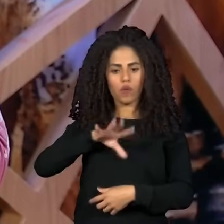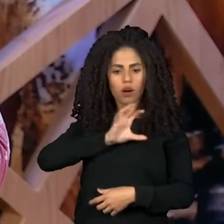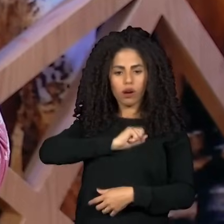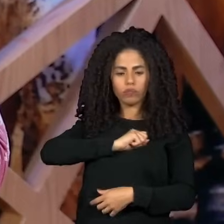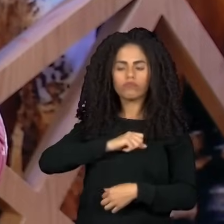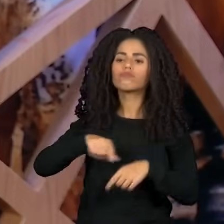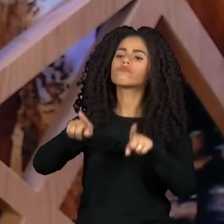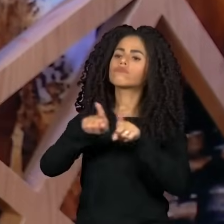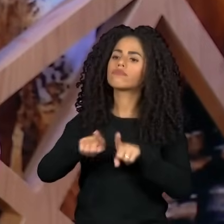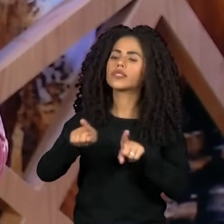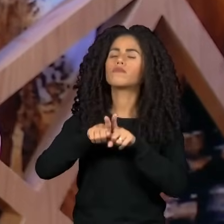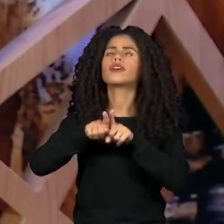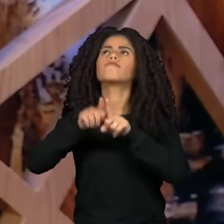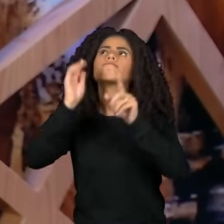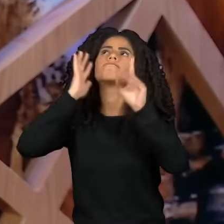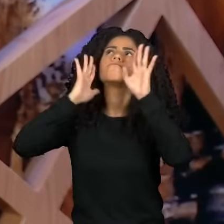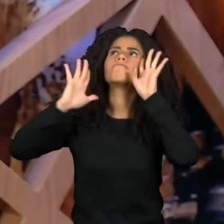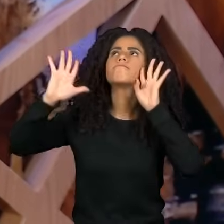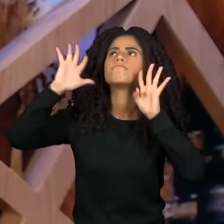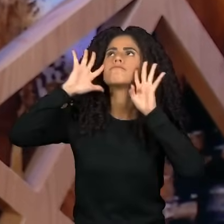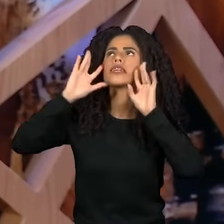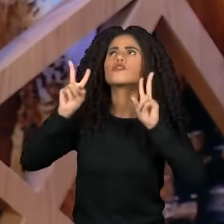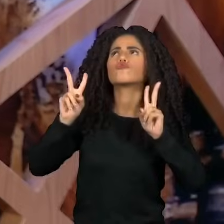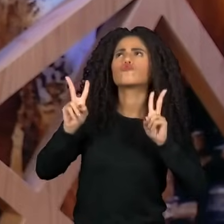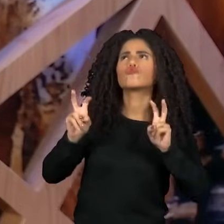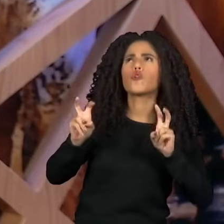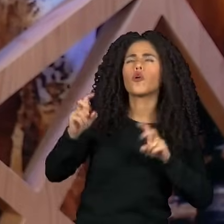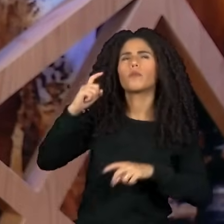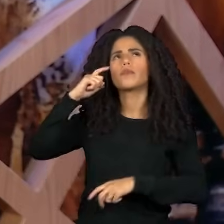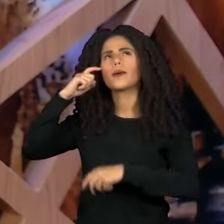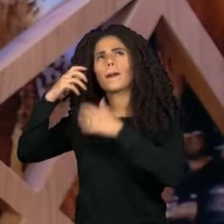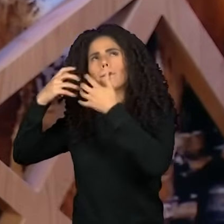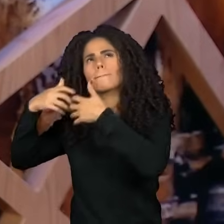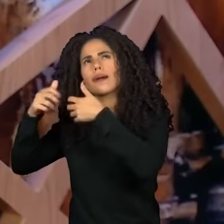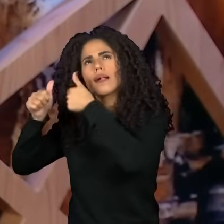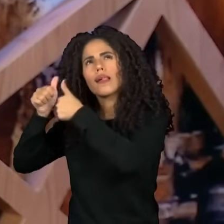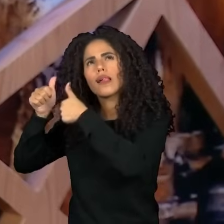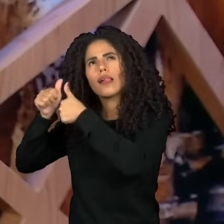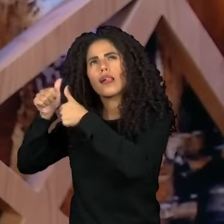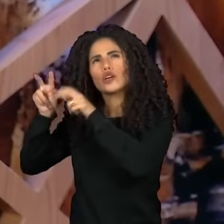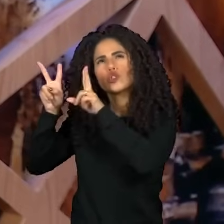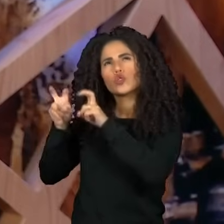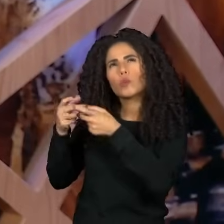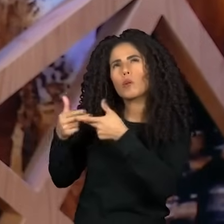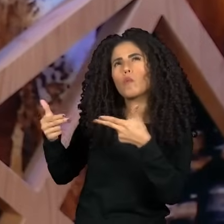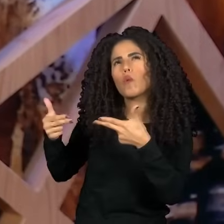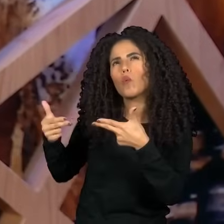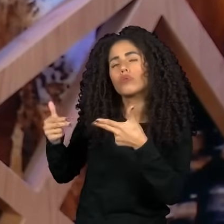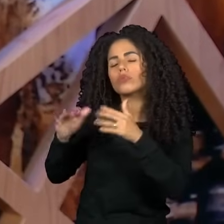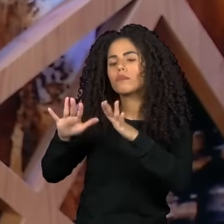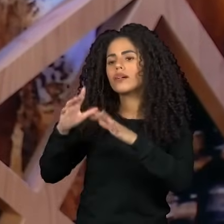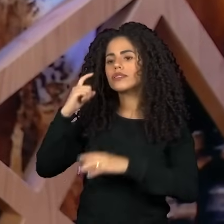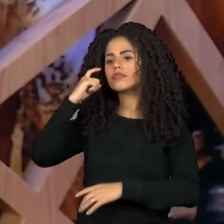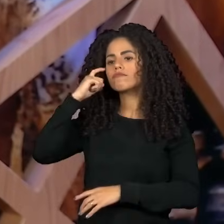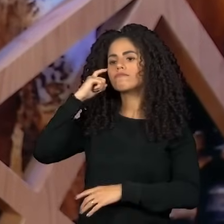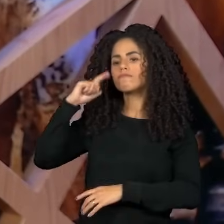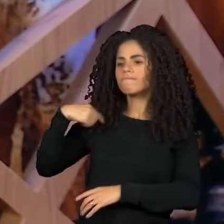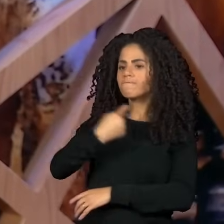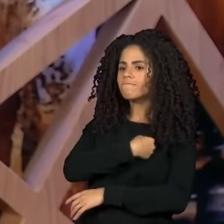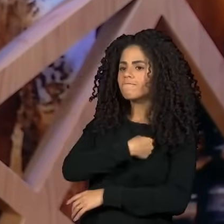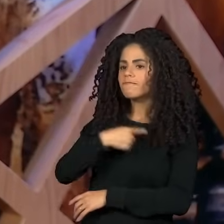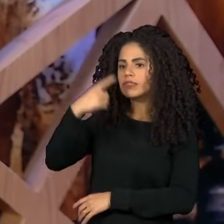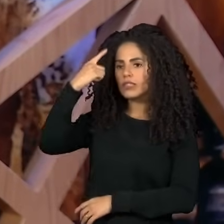estou pensando, refletindo, racionalizando sobre aquilo. Só que, quando a gente está pensando a ideia